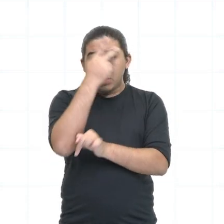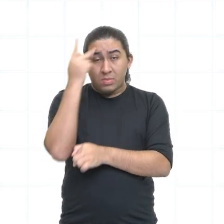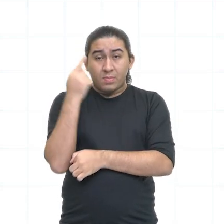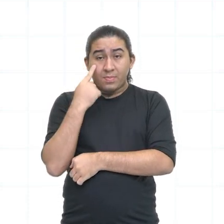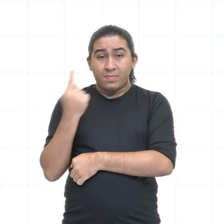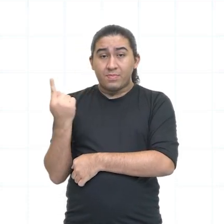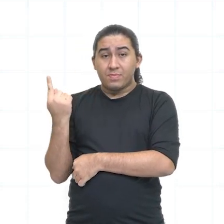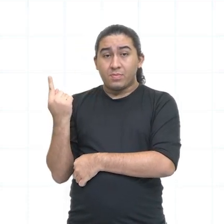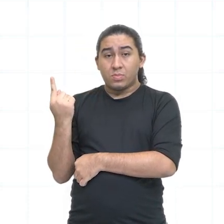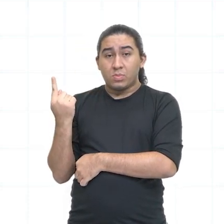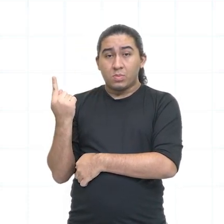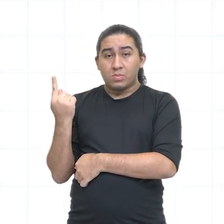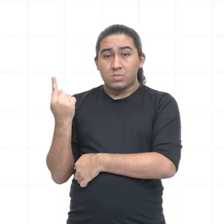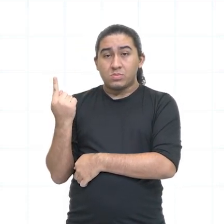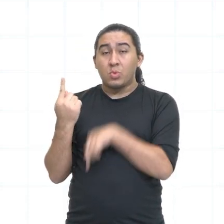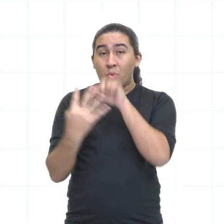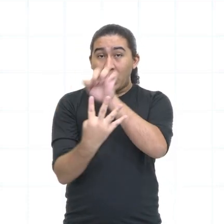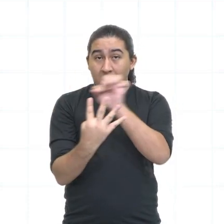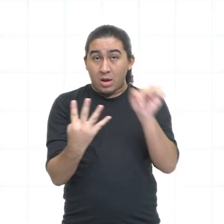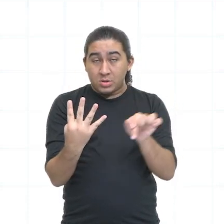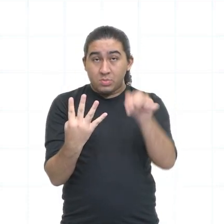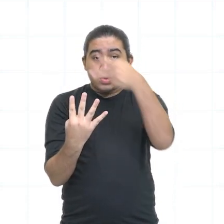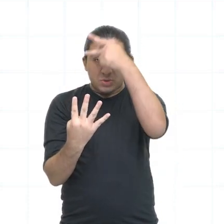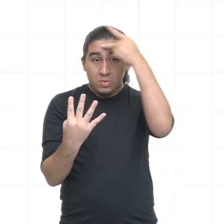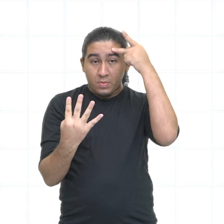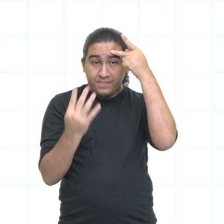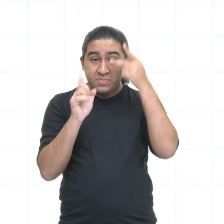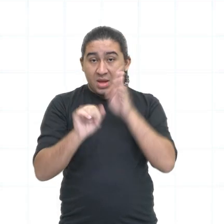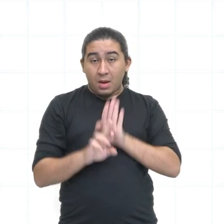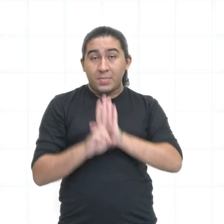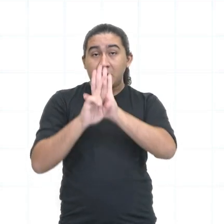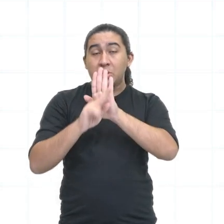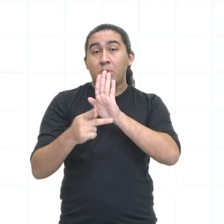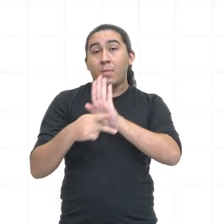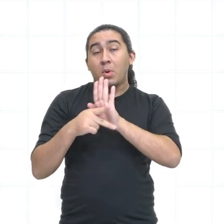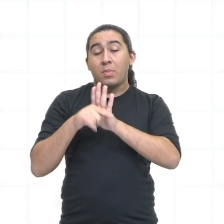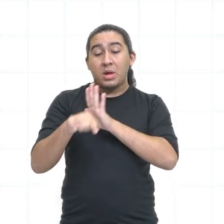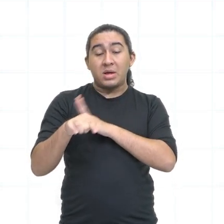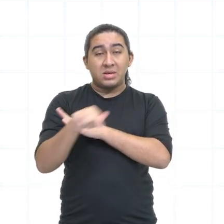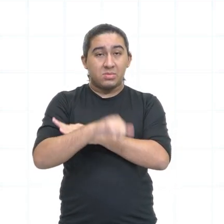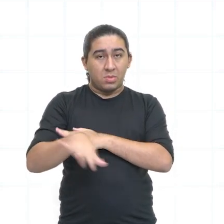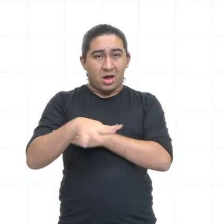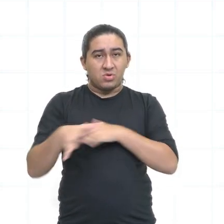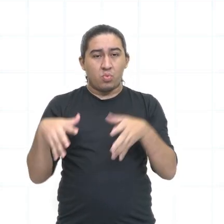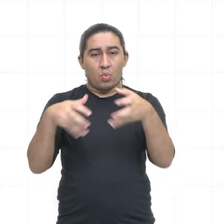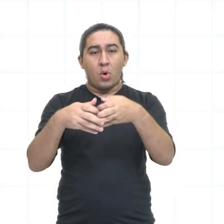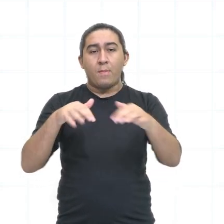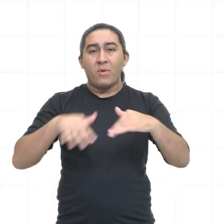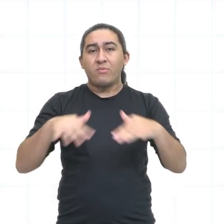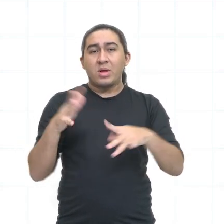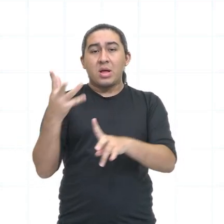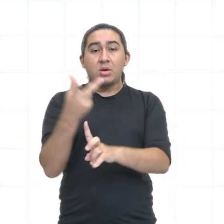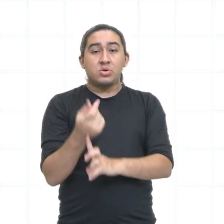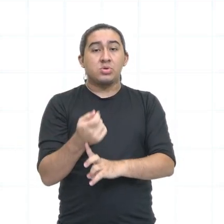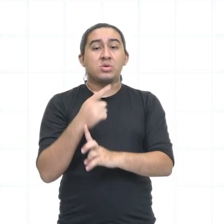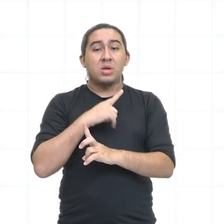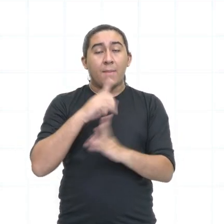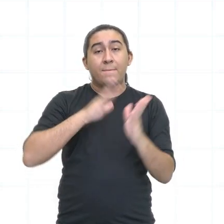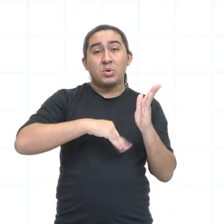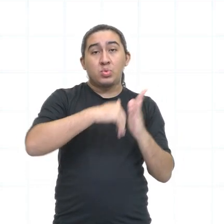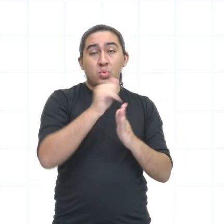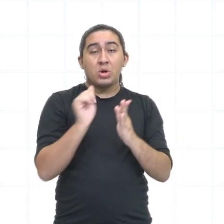Carl André, eles foram os representantes do minimalismo que quebraram as barreiras na pintura